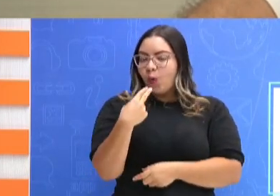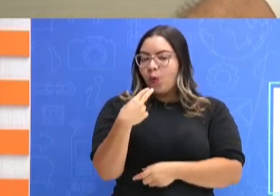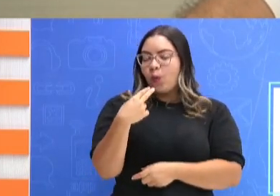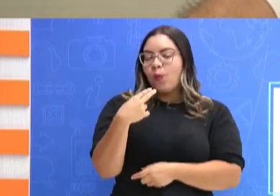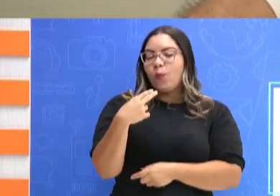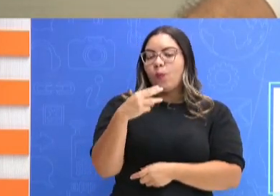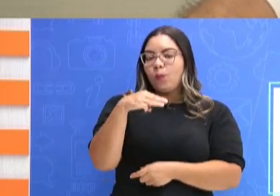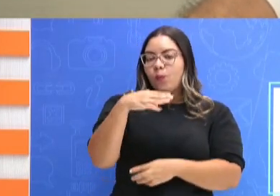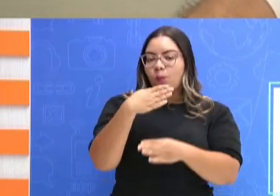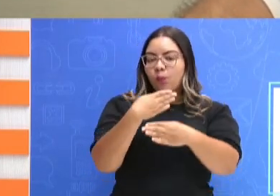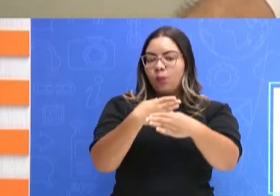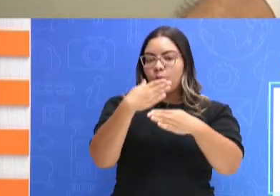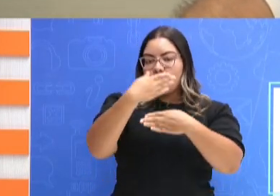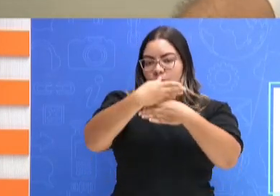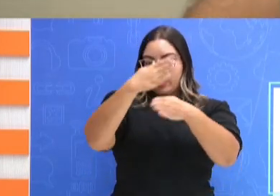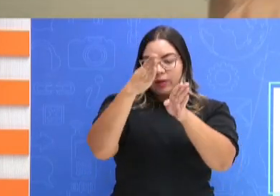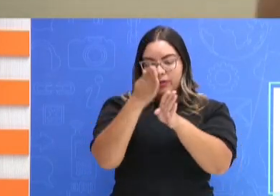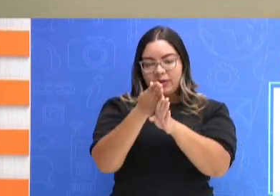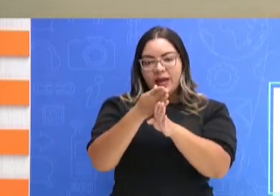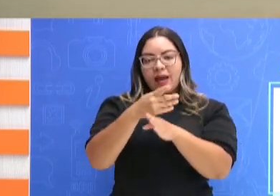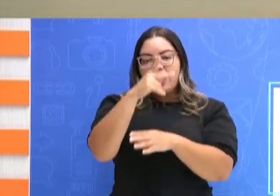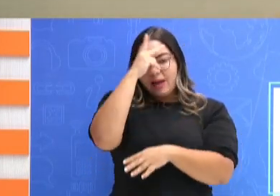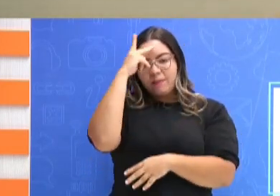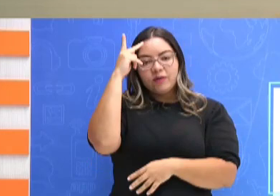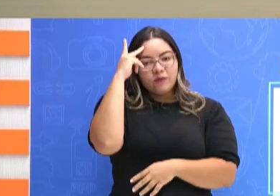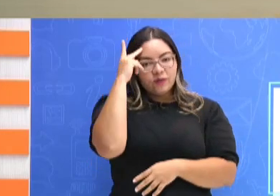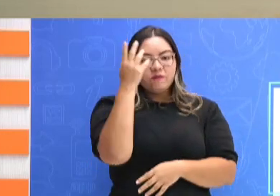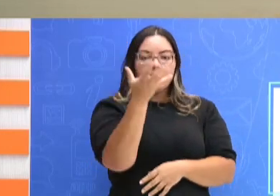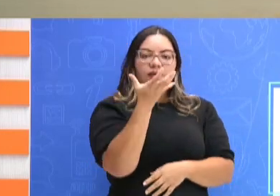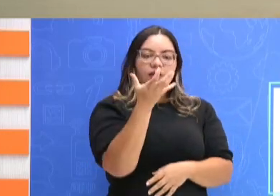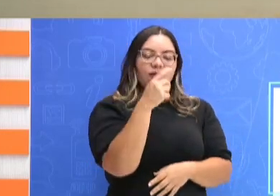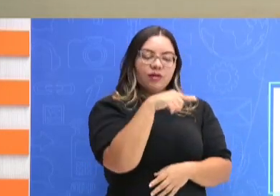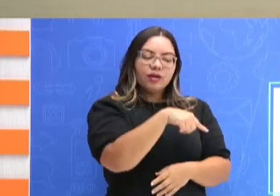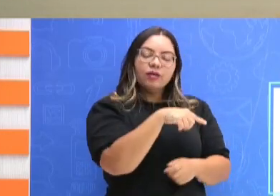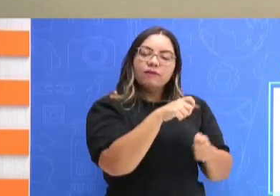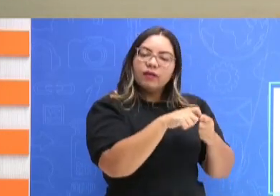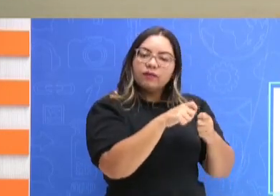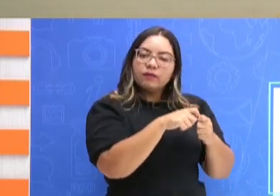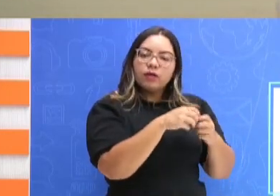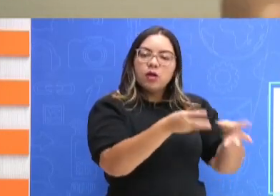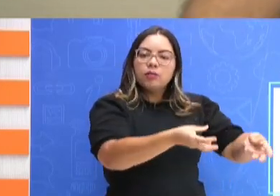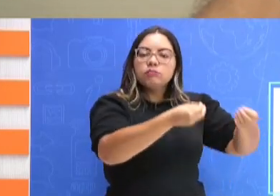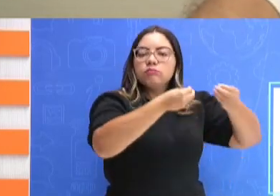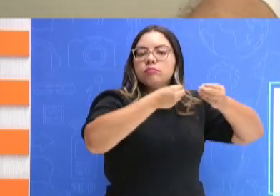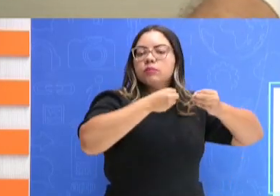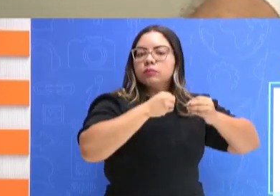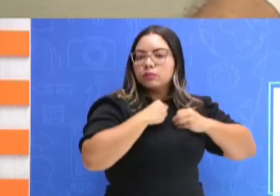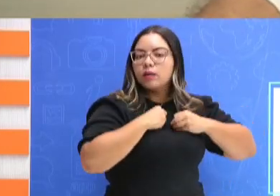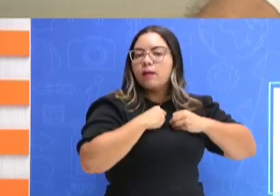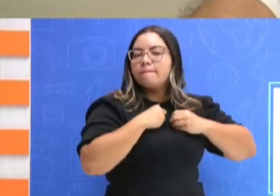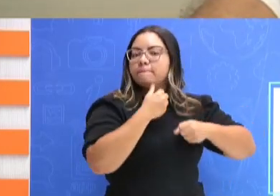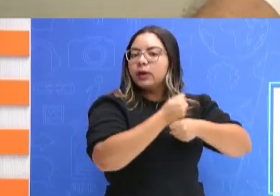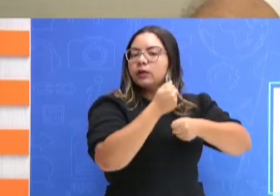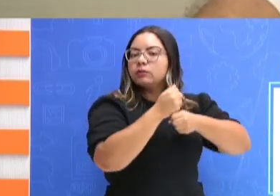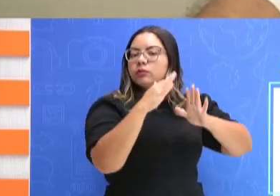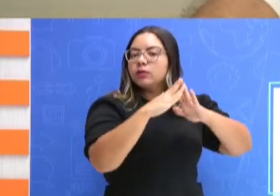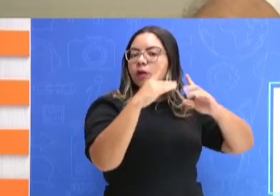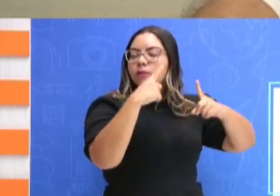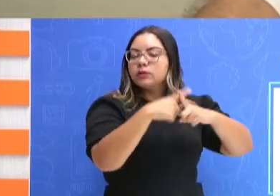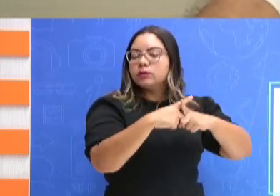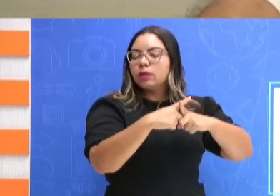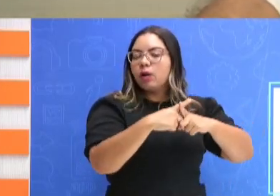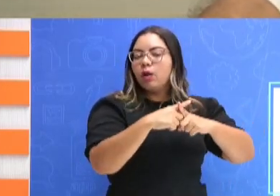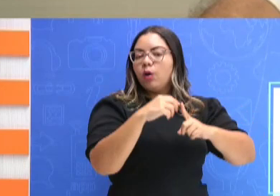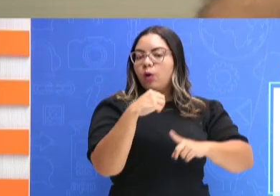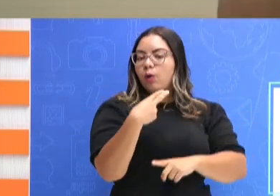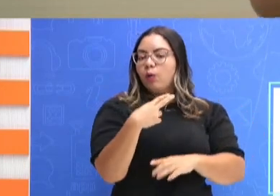prefeitura vai entrar com desapropriação, vai requerer e vai adquirir o terreno para construir uma escola, uma creche ou